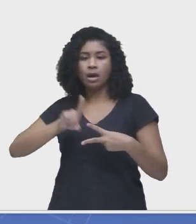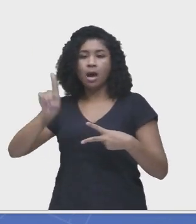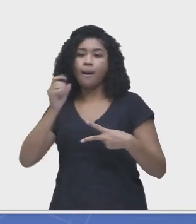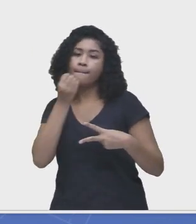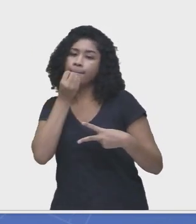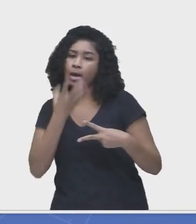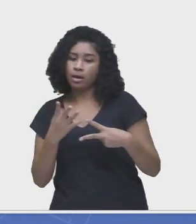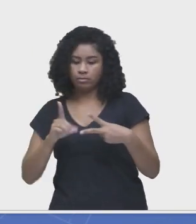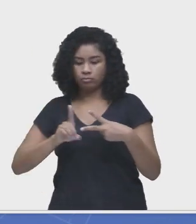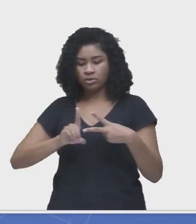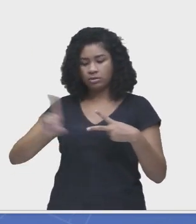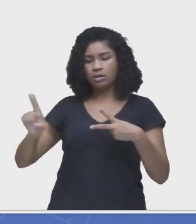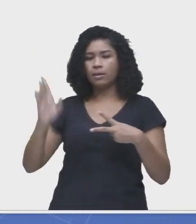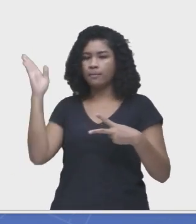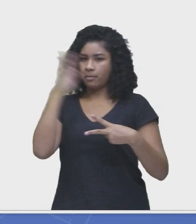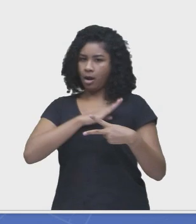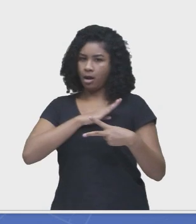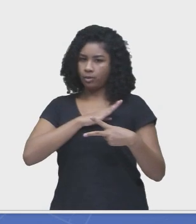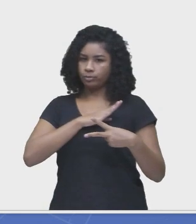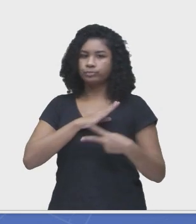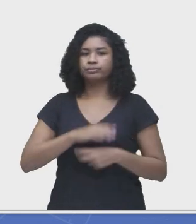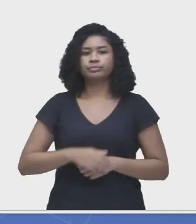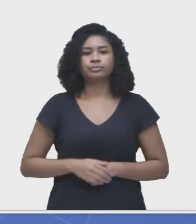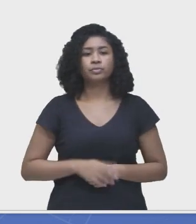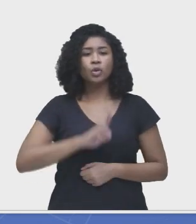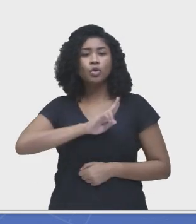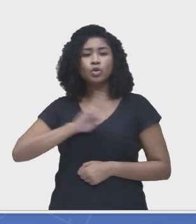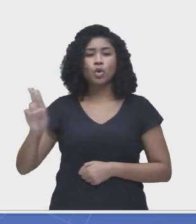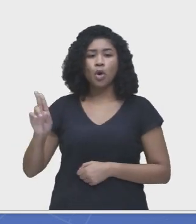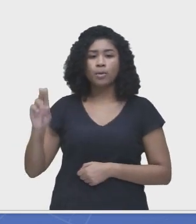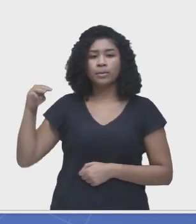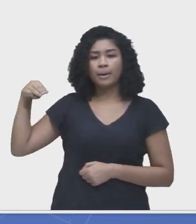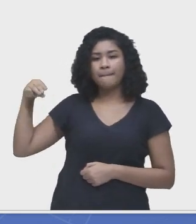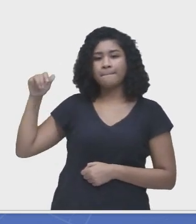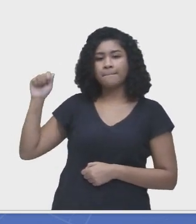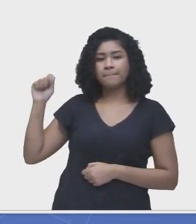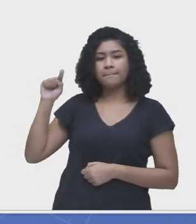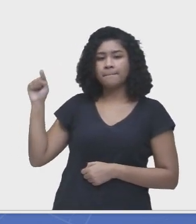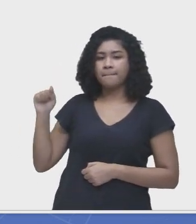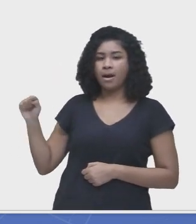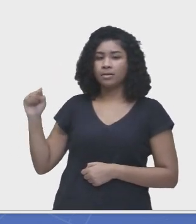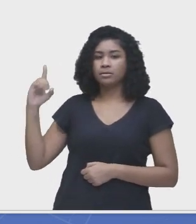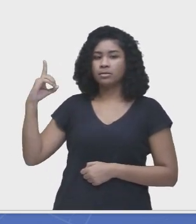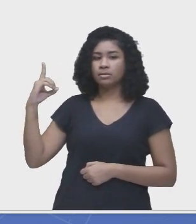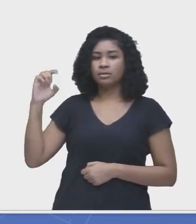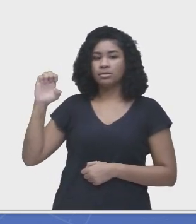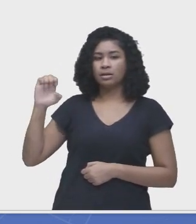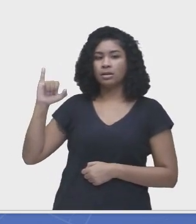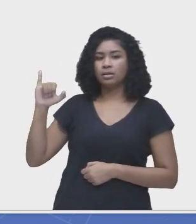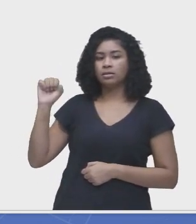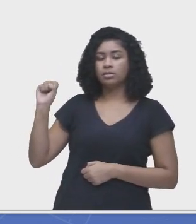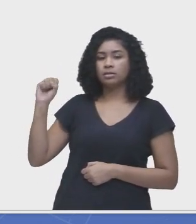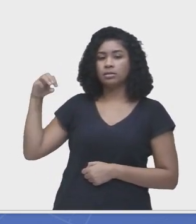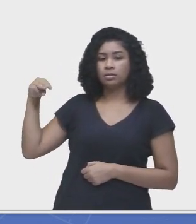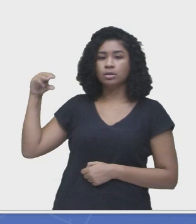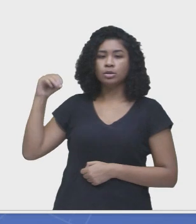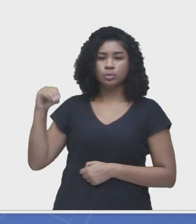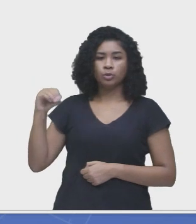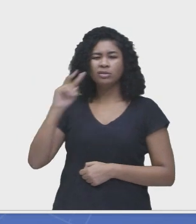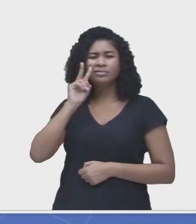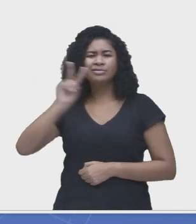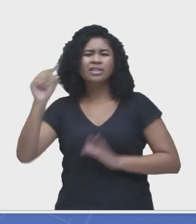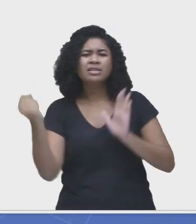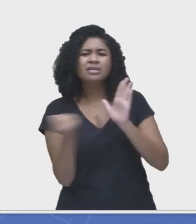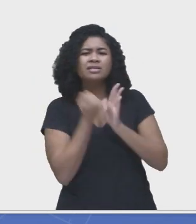como Zoroatrismo ou Mazdeísmo. Aí tem um símbolo muito importante, que é um símbolo persa,